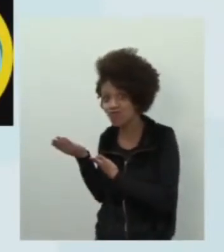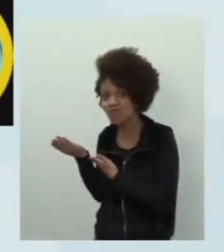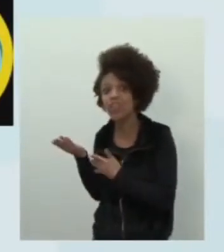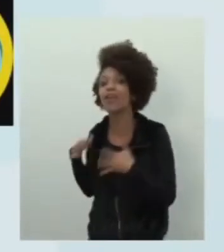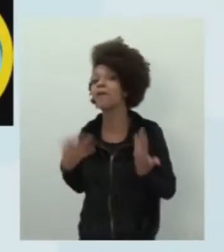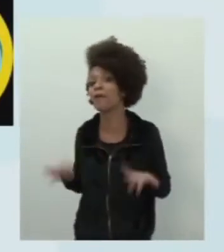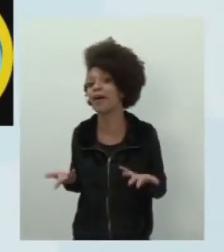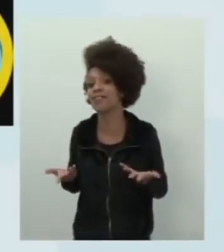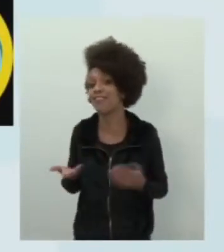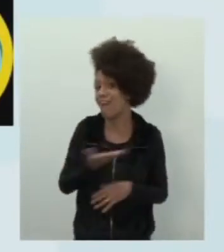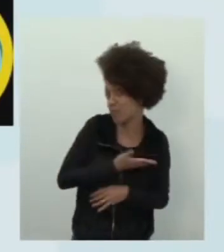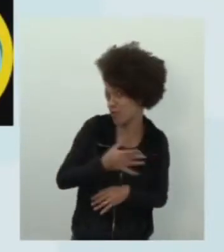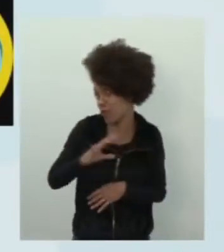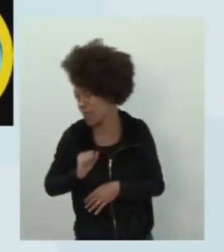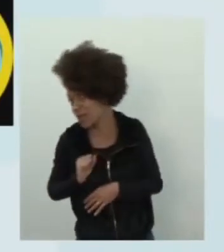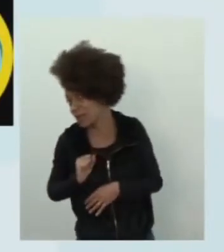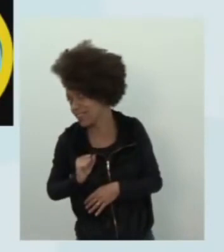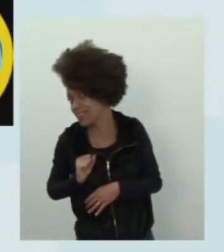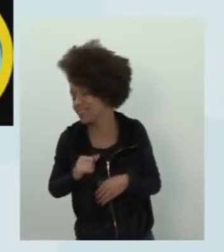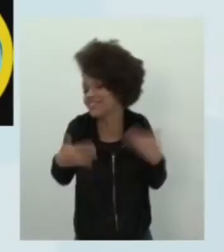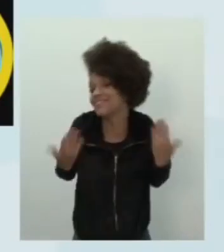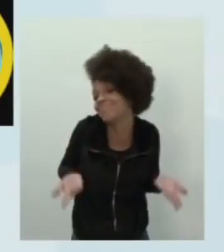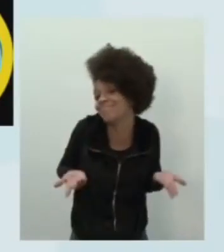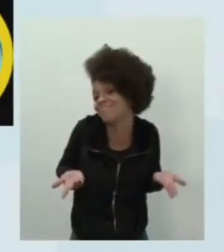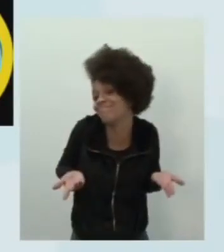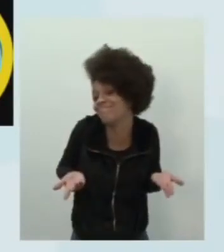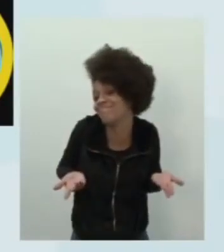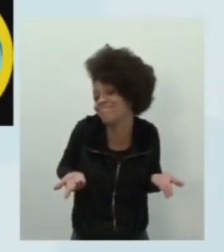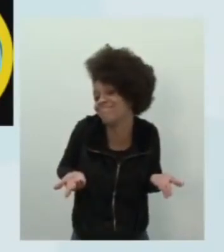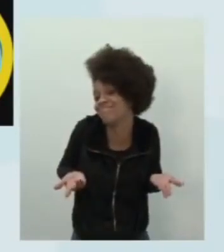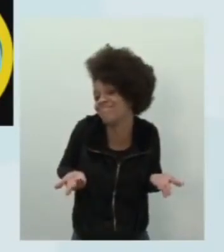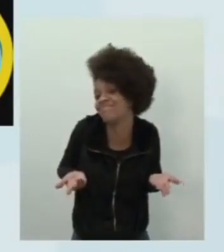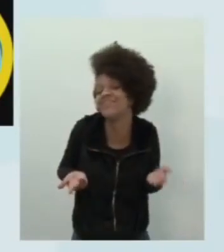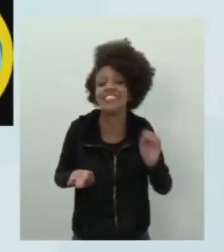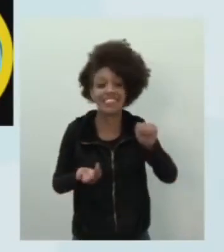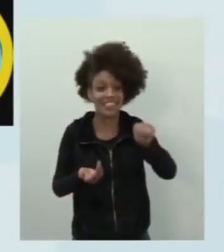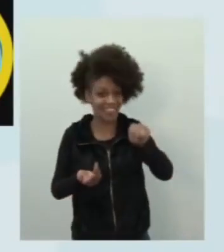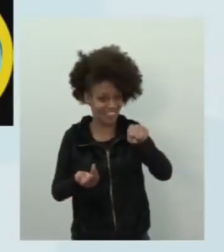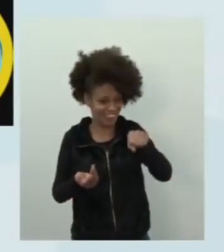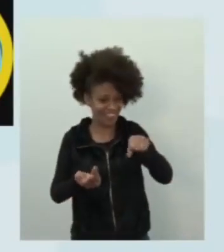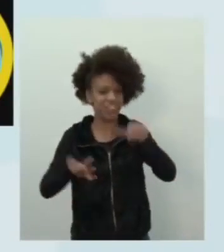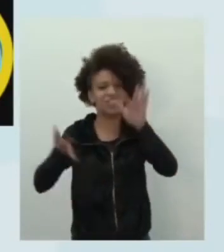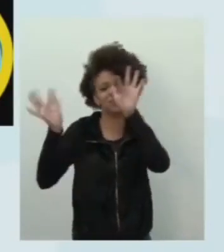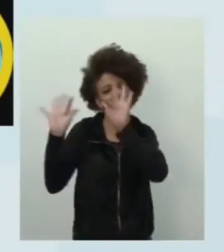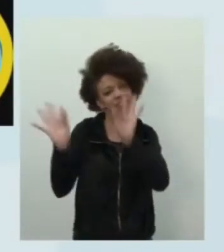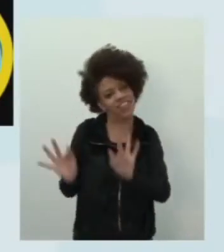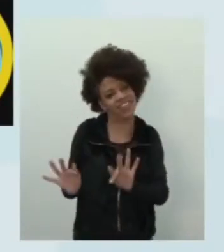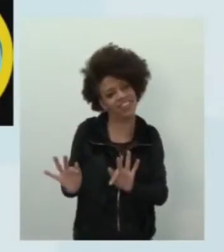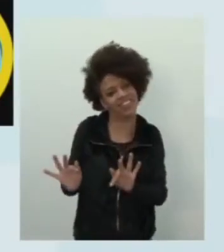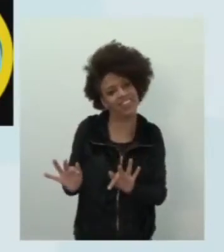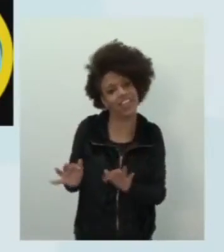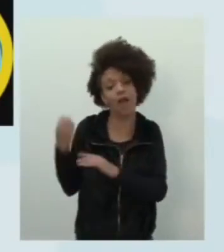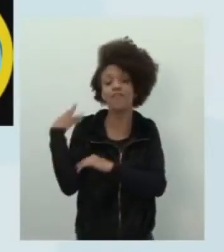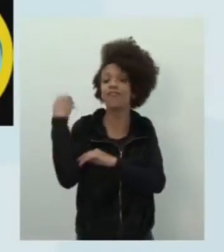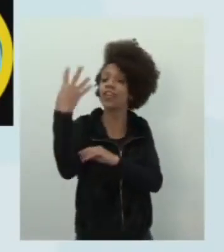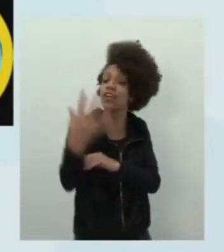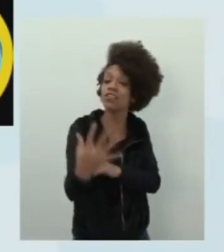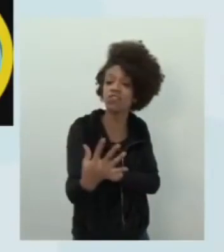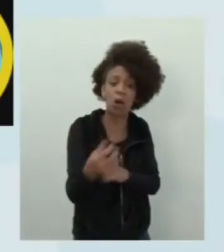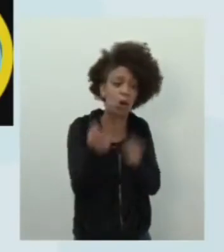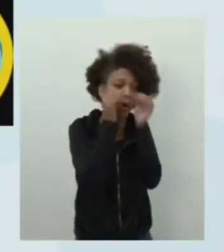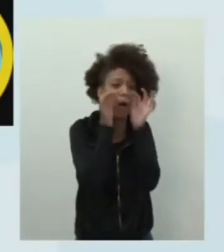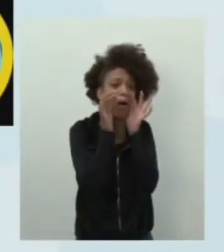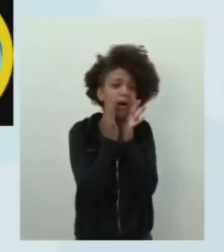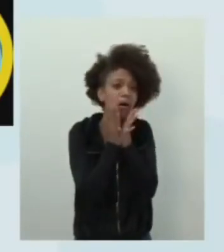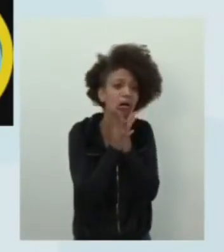seria amigo? Essa imagem. A 7 é amigo? Eles estão falando que é amigo. Sim, você tem alguém feliz, aí alguém viaja e a pessoa fica